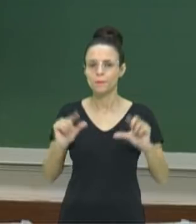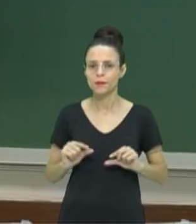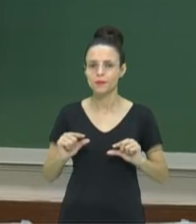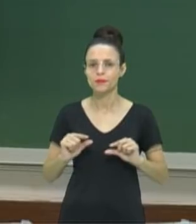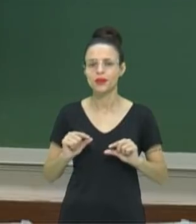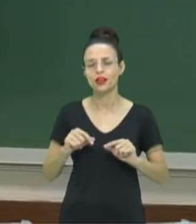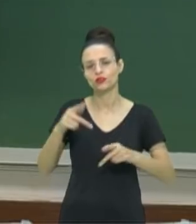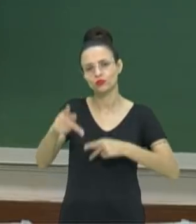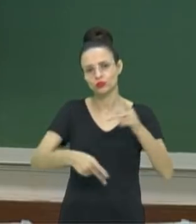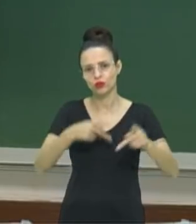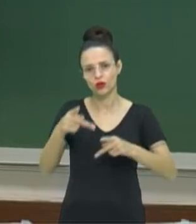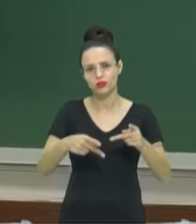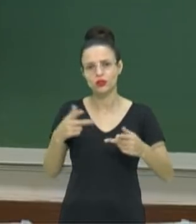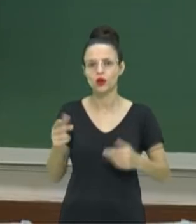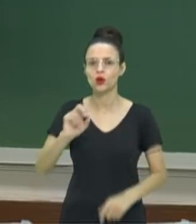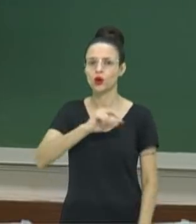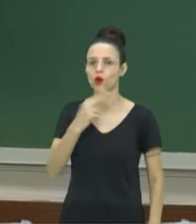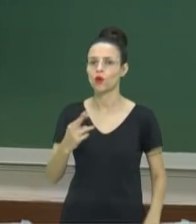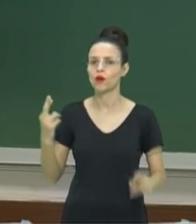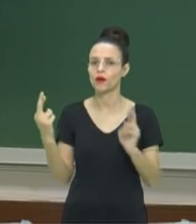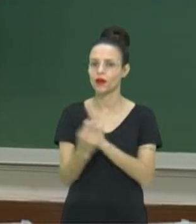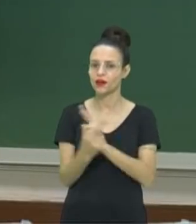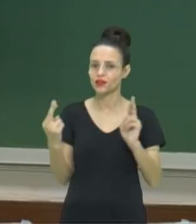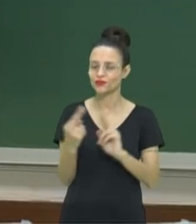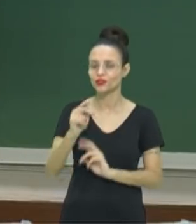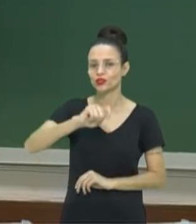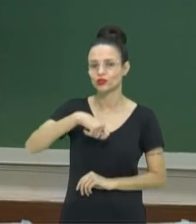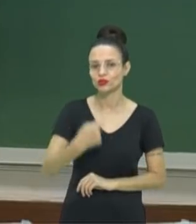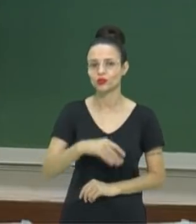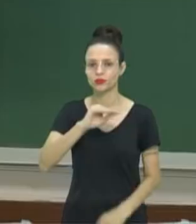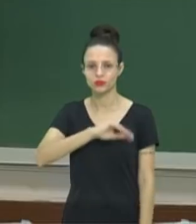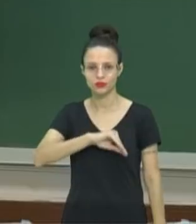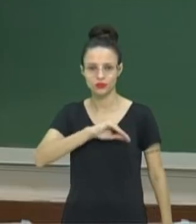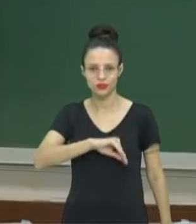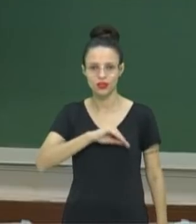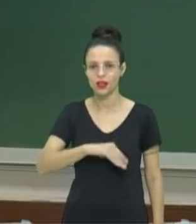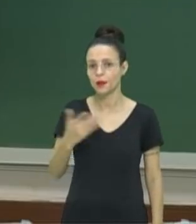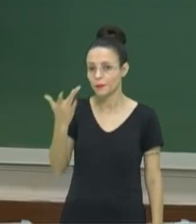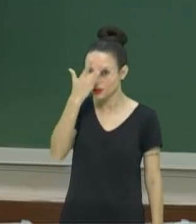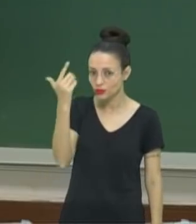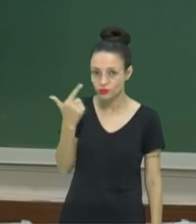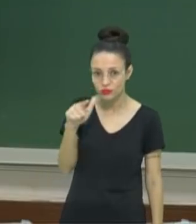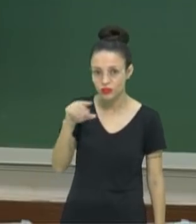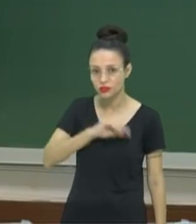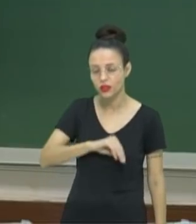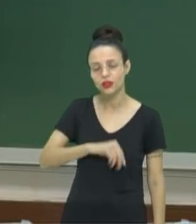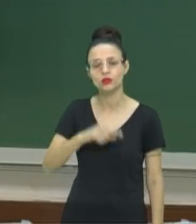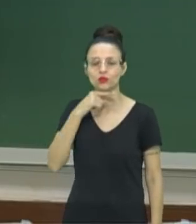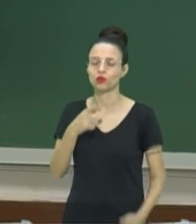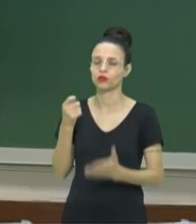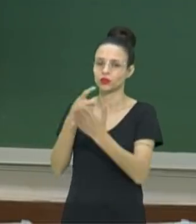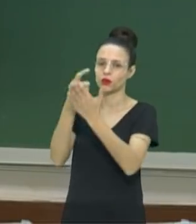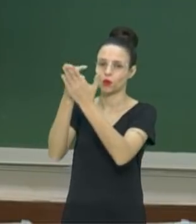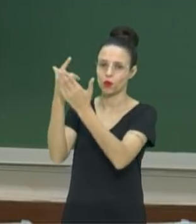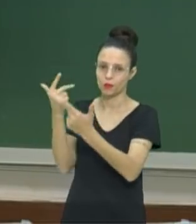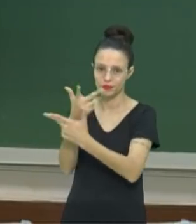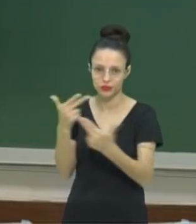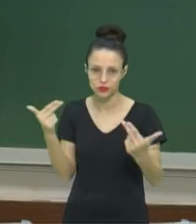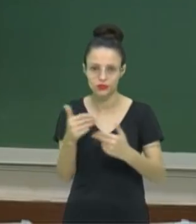quantidade de população ou relacionada ali com a questão da renda, né? Se as pessoas não têm renda, elas não têm acesso aos bens